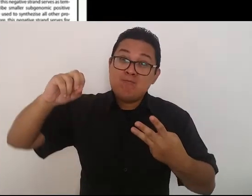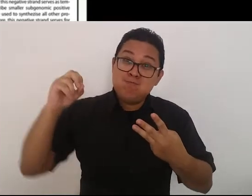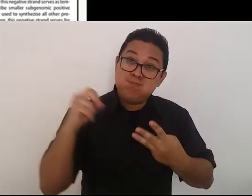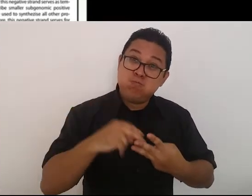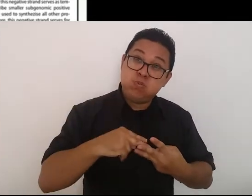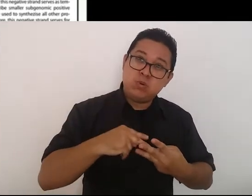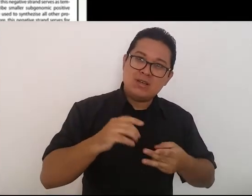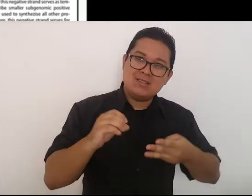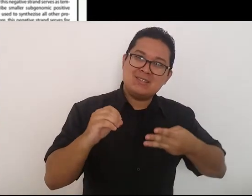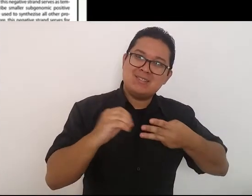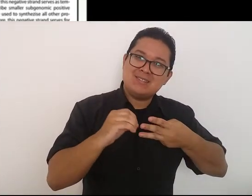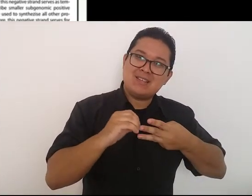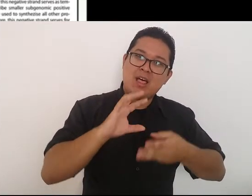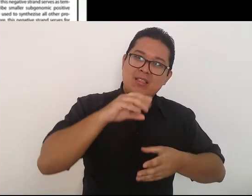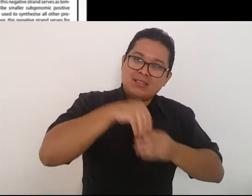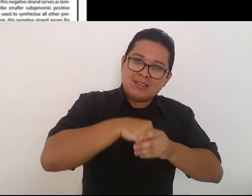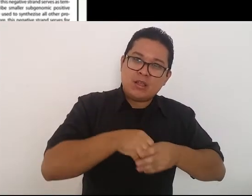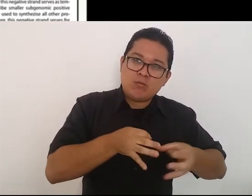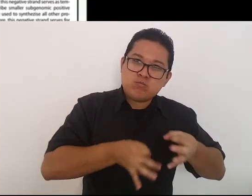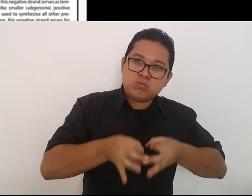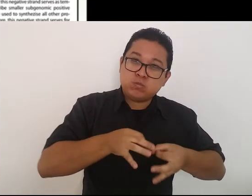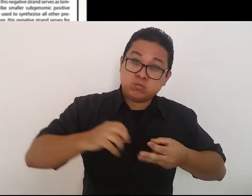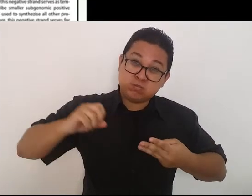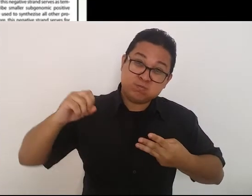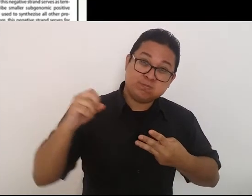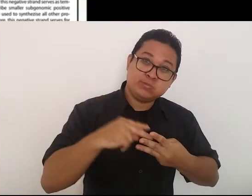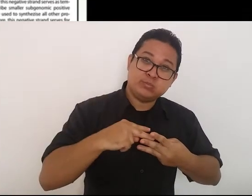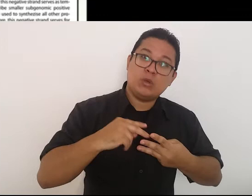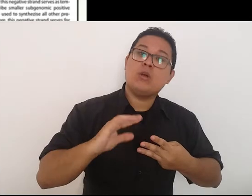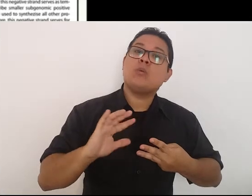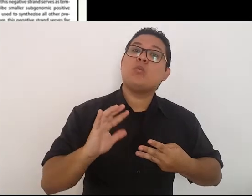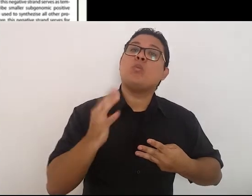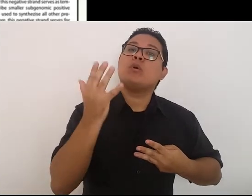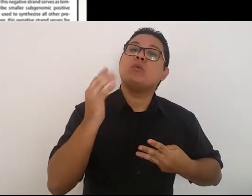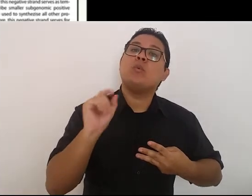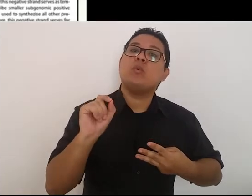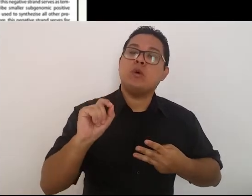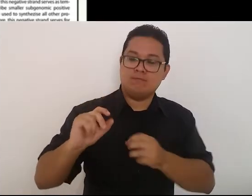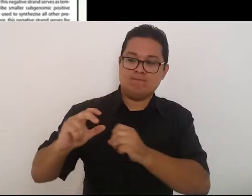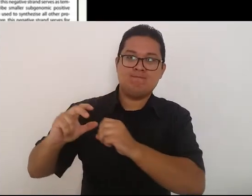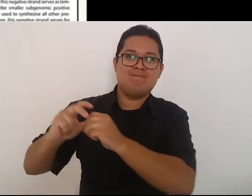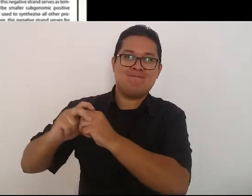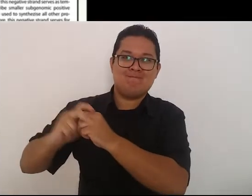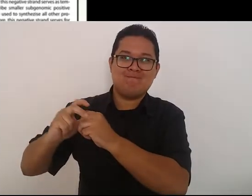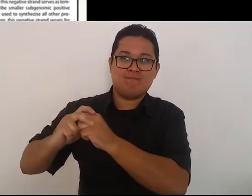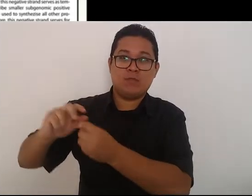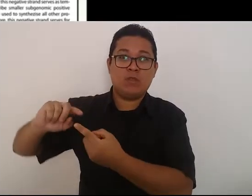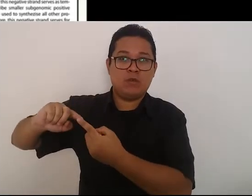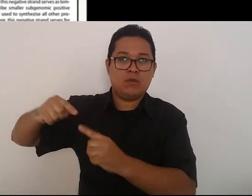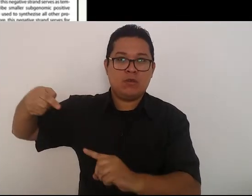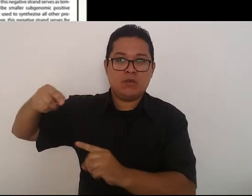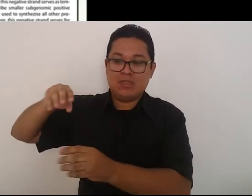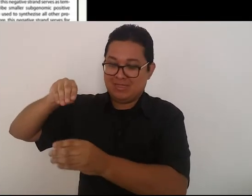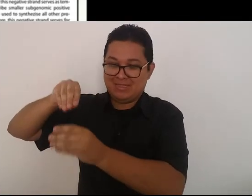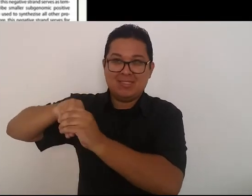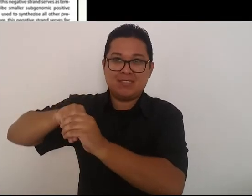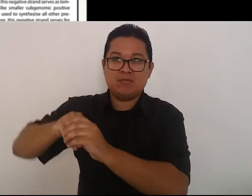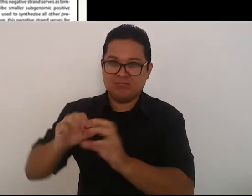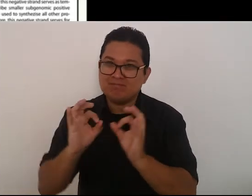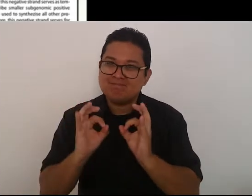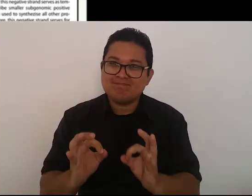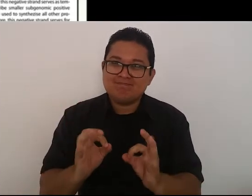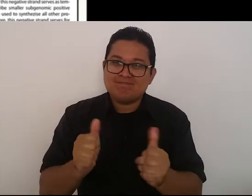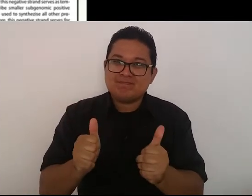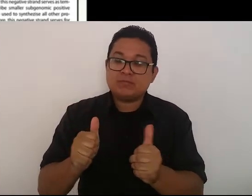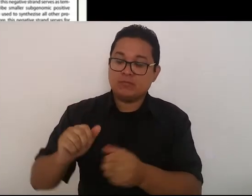genético dele para dentro da sua célula, o vírus é de RNA, tudo